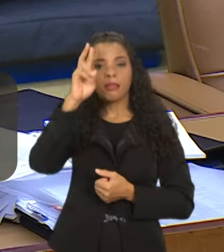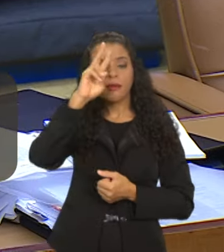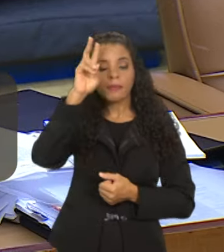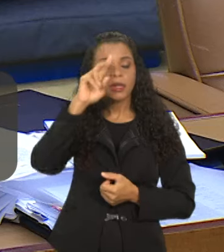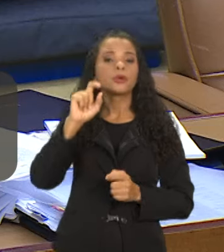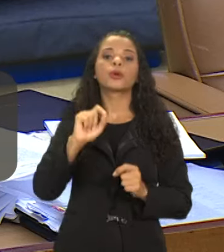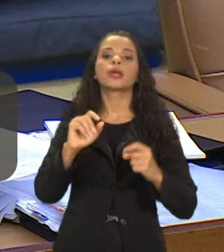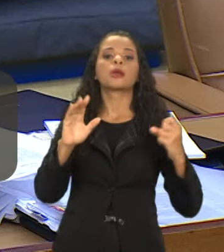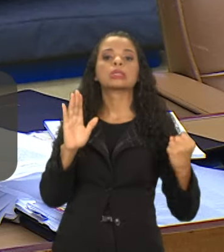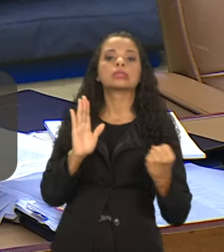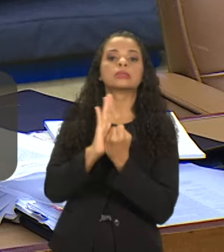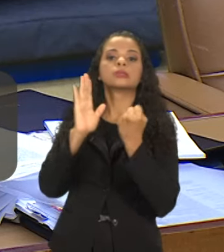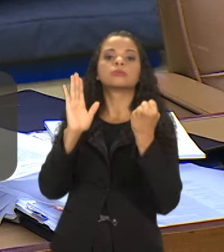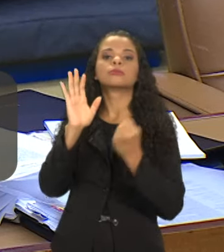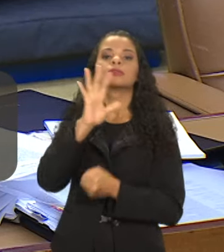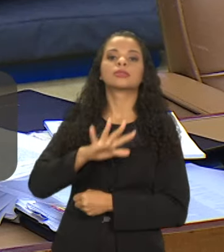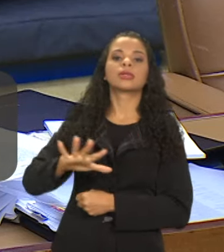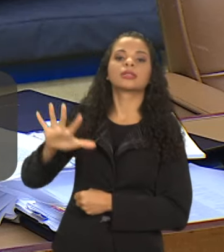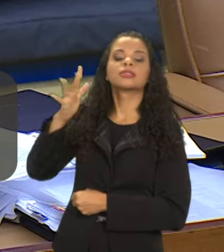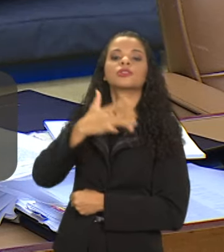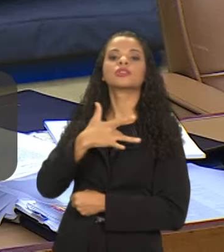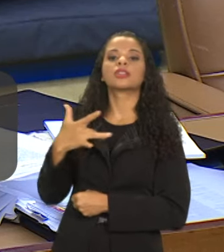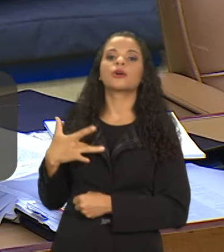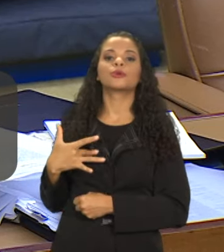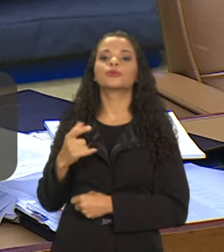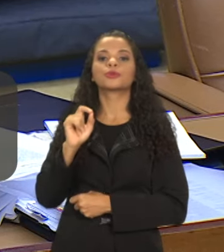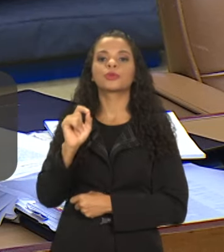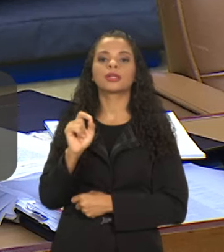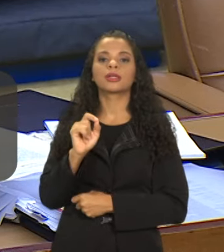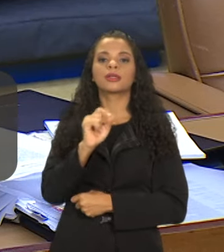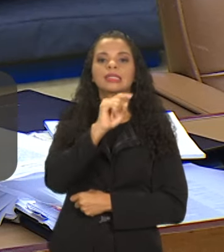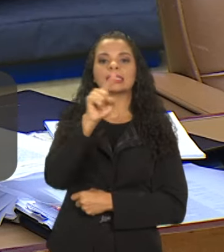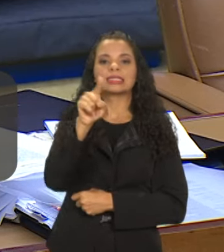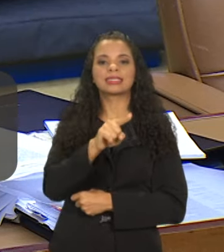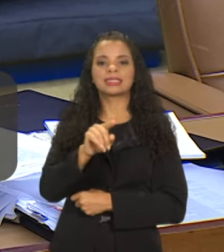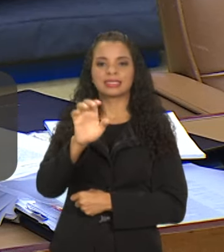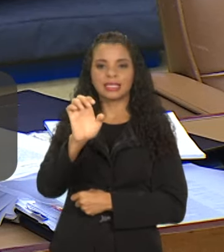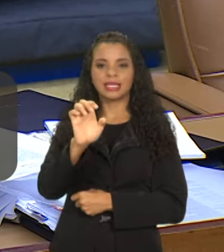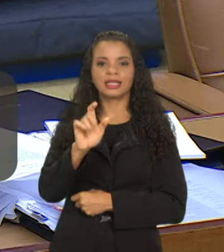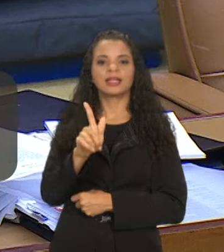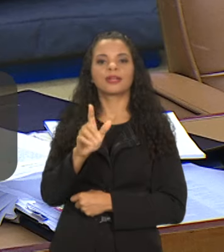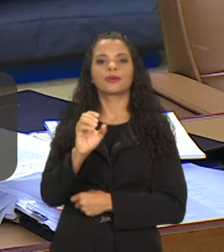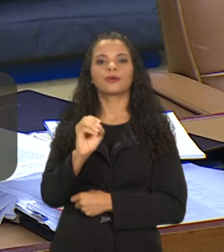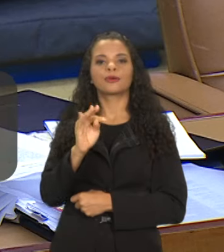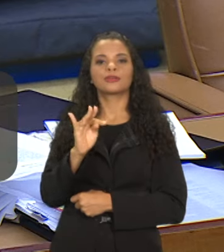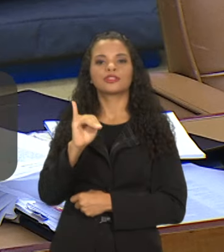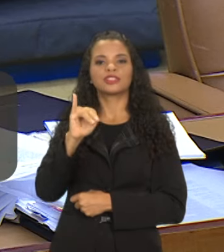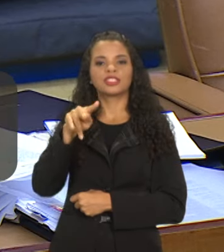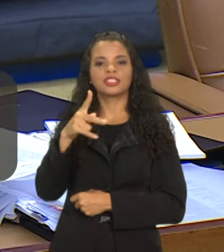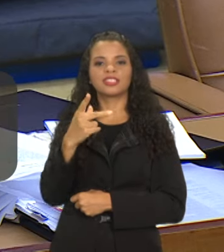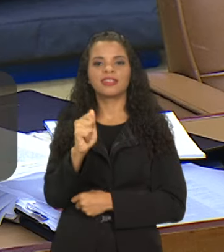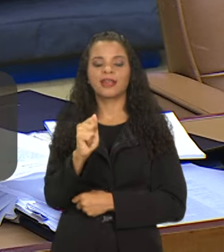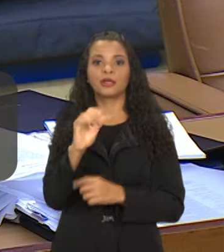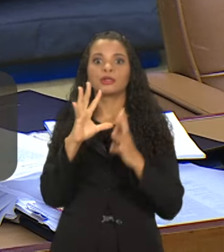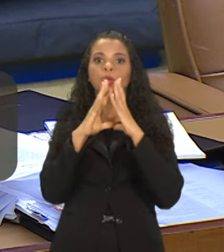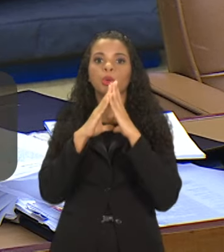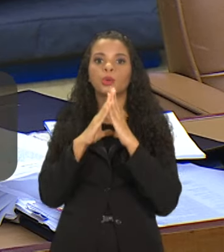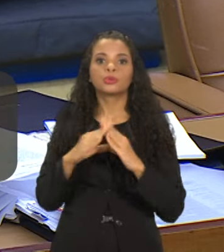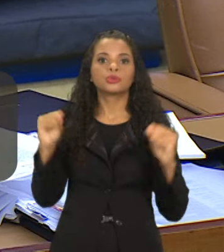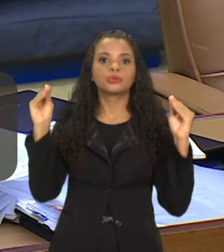de saúde, que era o Zé Gotinha, foi extirpado por um tempo do país, foi